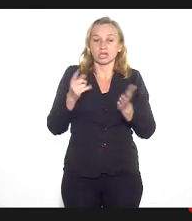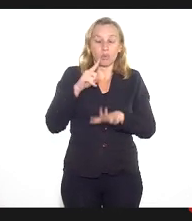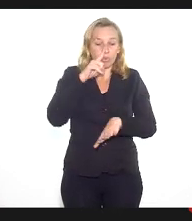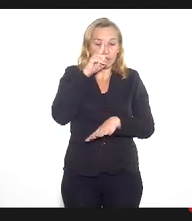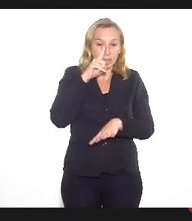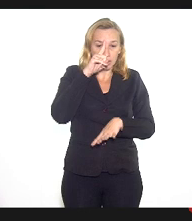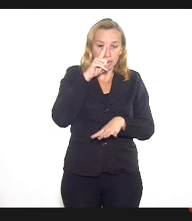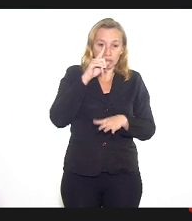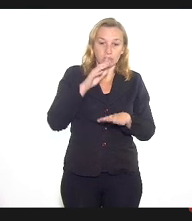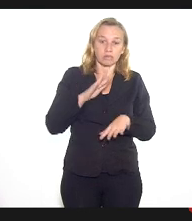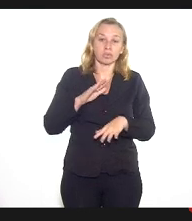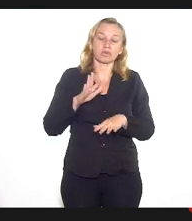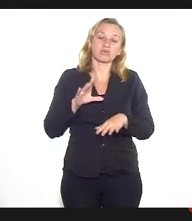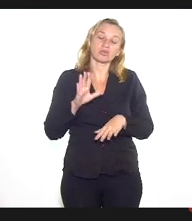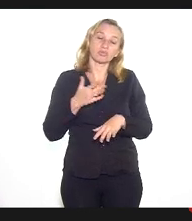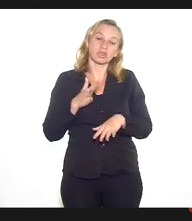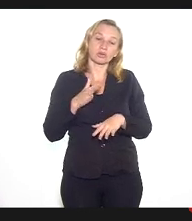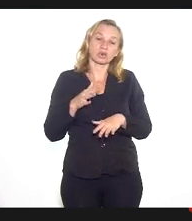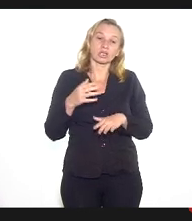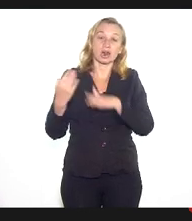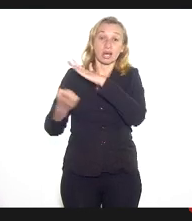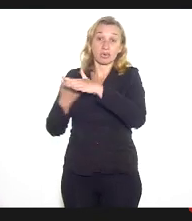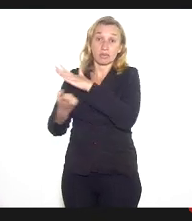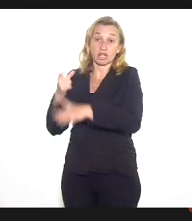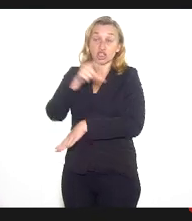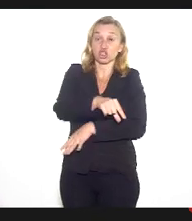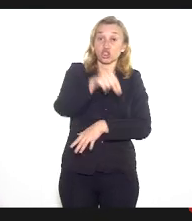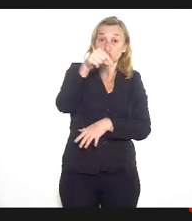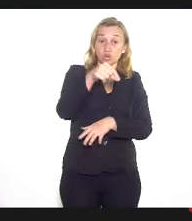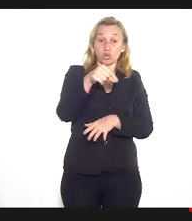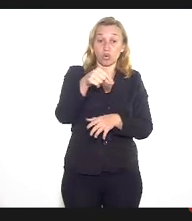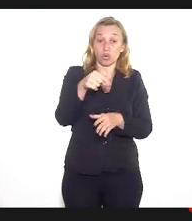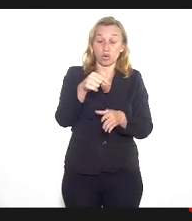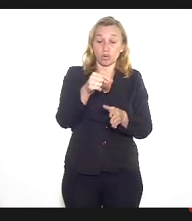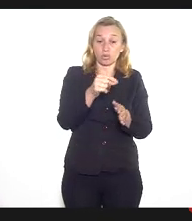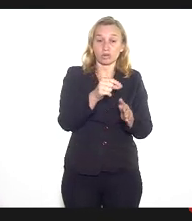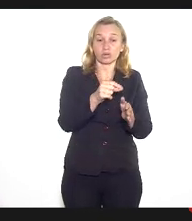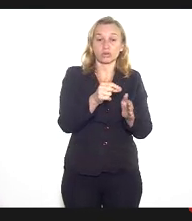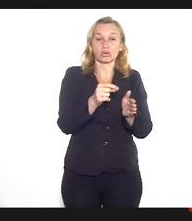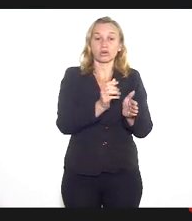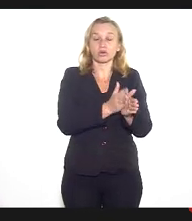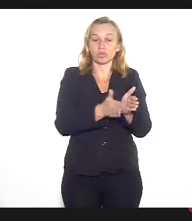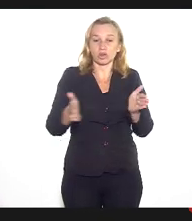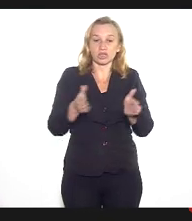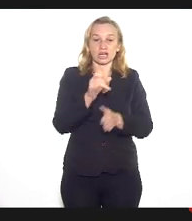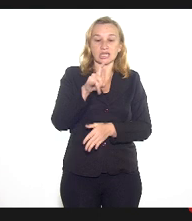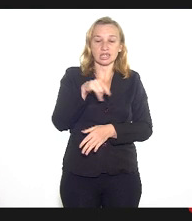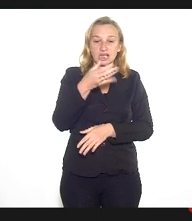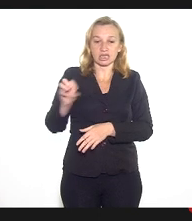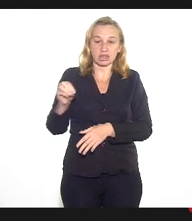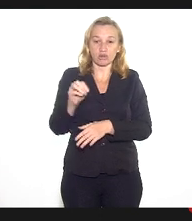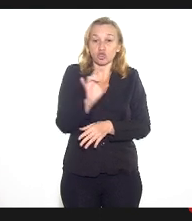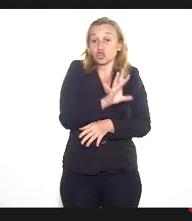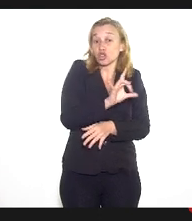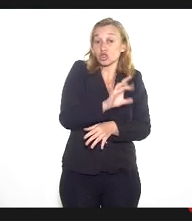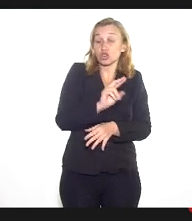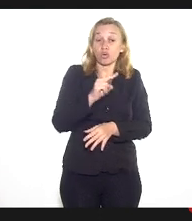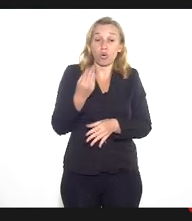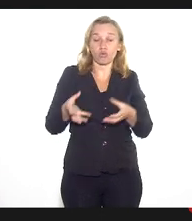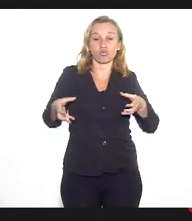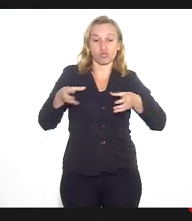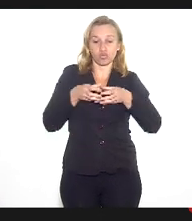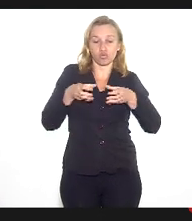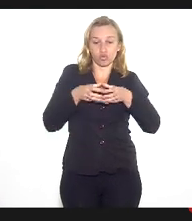médio do portfólio, as empresas escolhem participar do processo de licitação, seja sozinhas ou seja um consórcio com